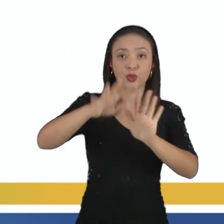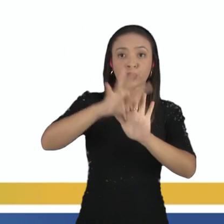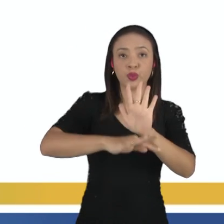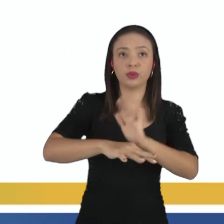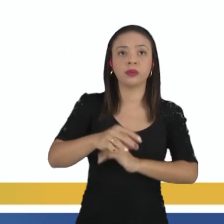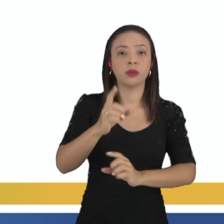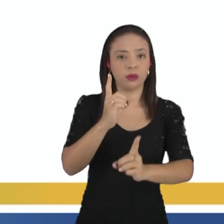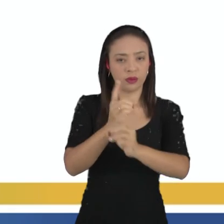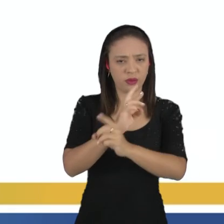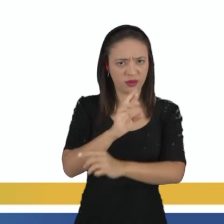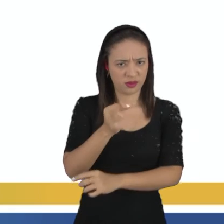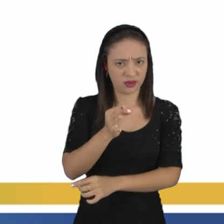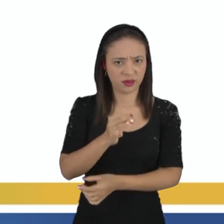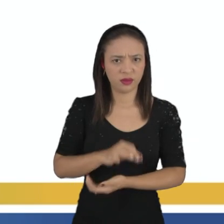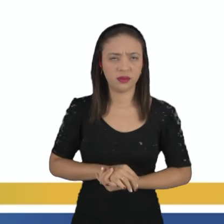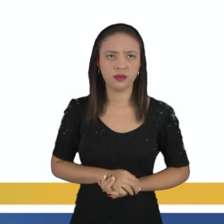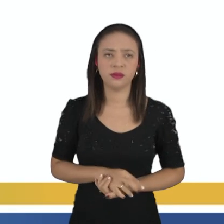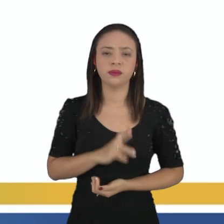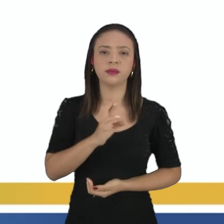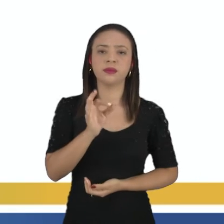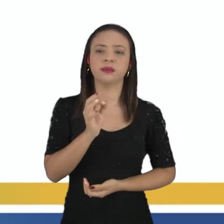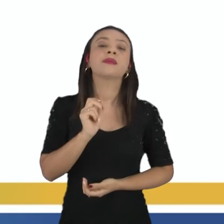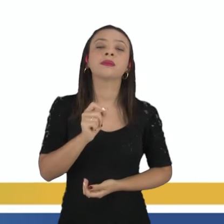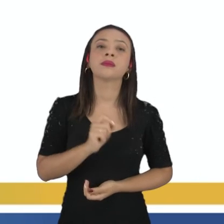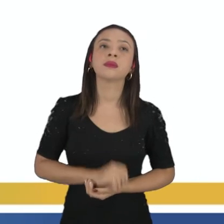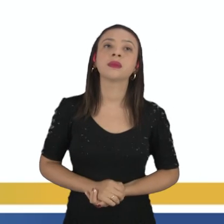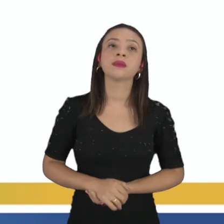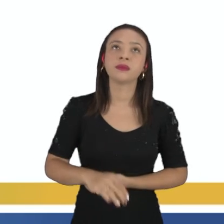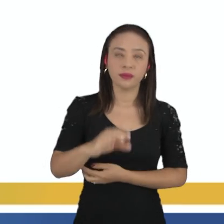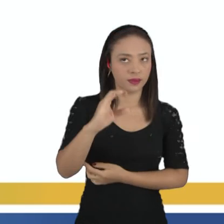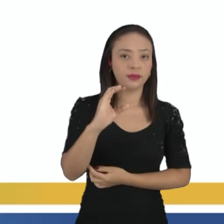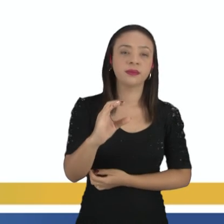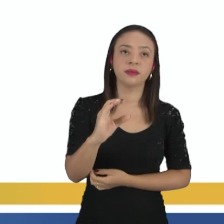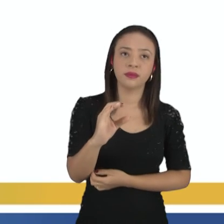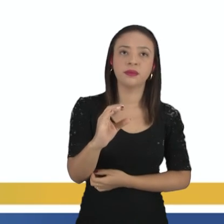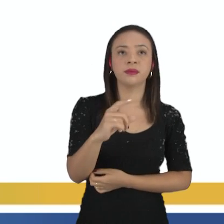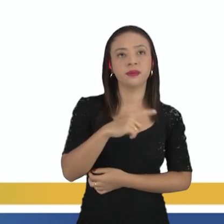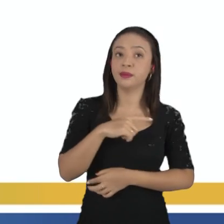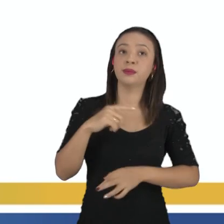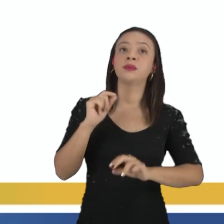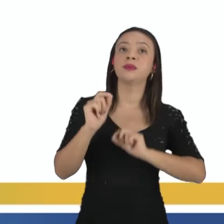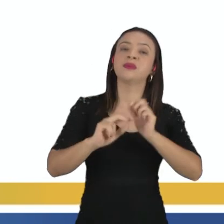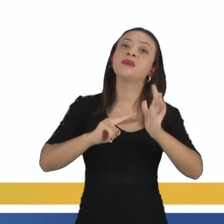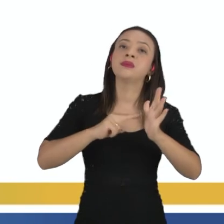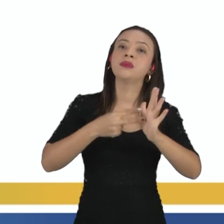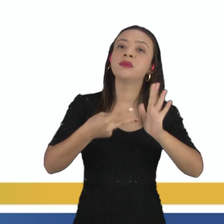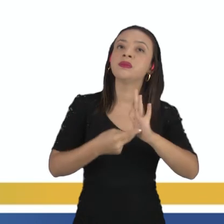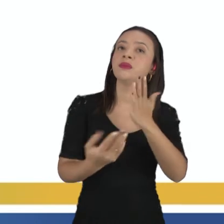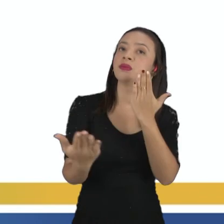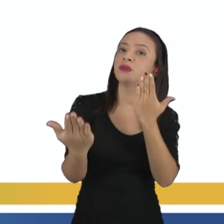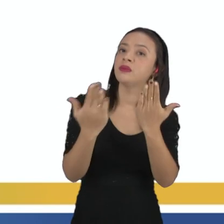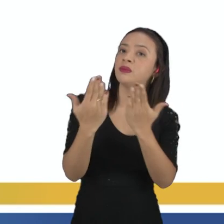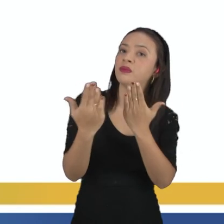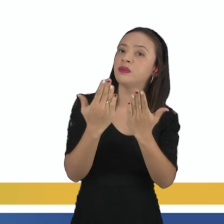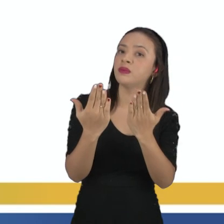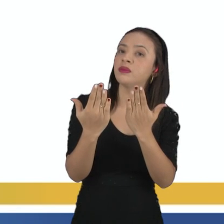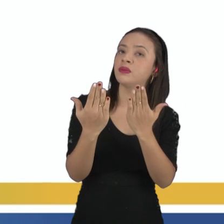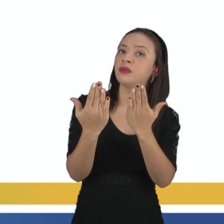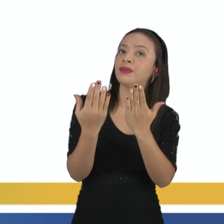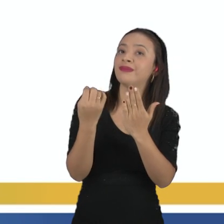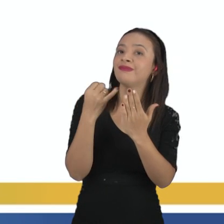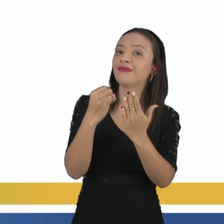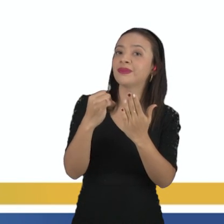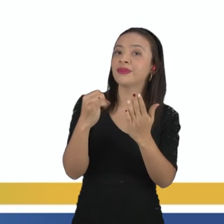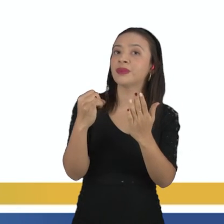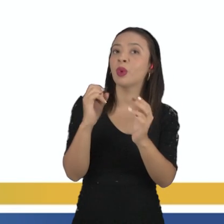Já acharam a resposta correta? A resposta correta é a letra C, ó. Estabelece o sentido de comparação em